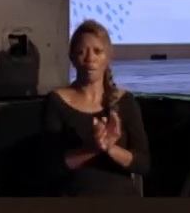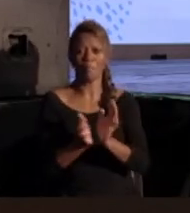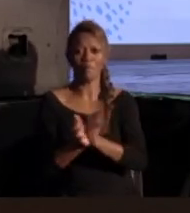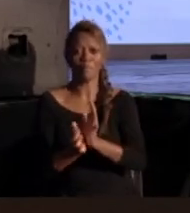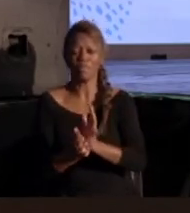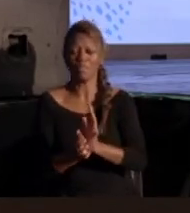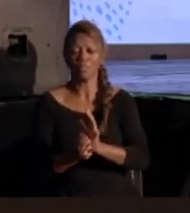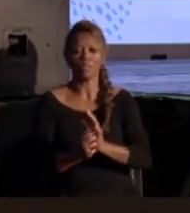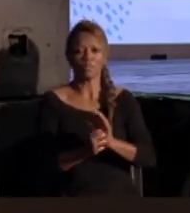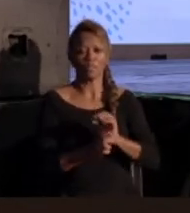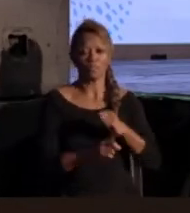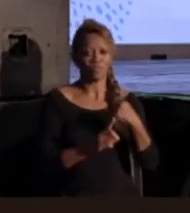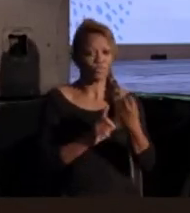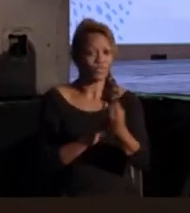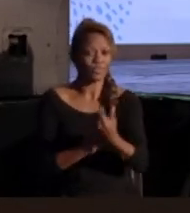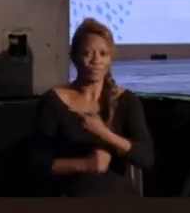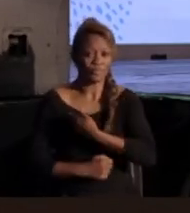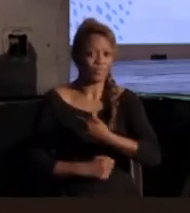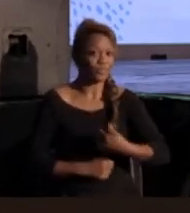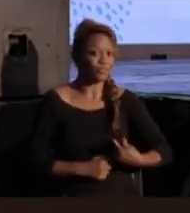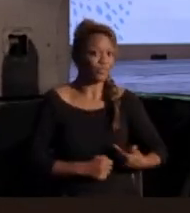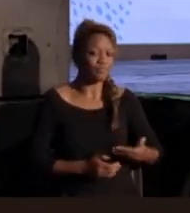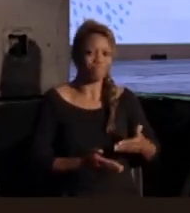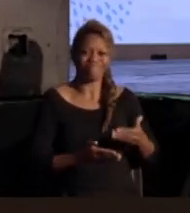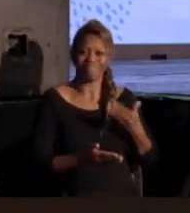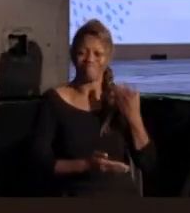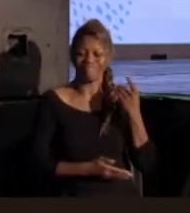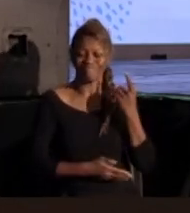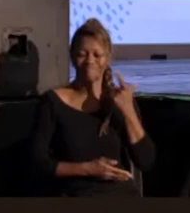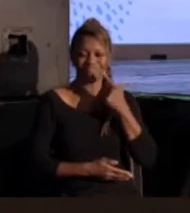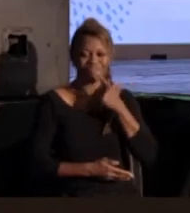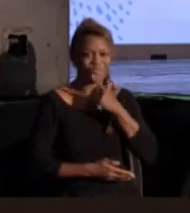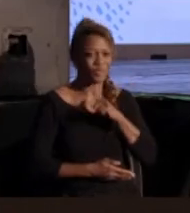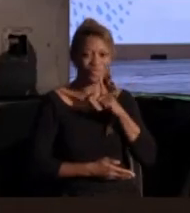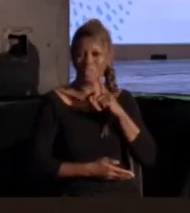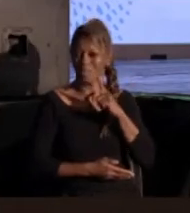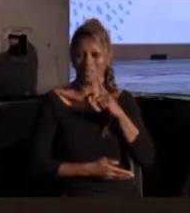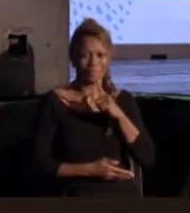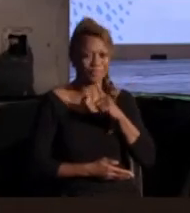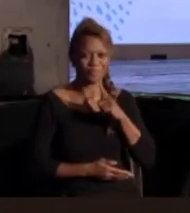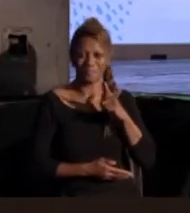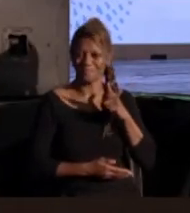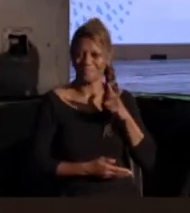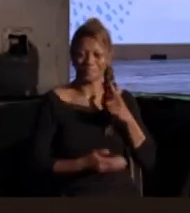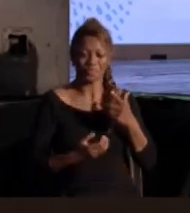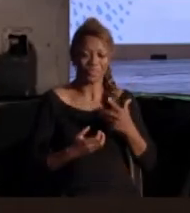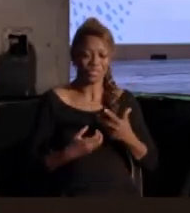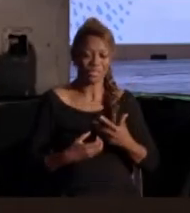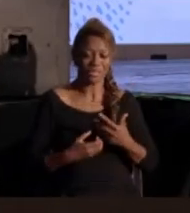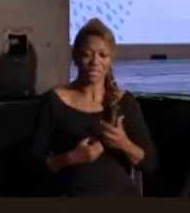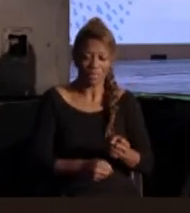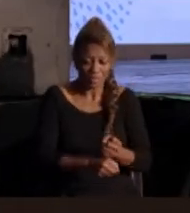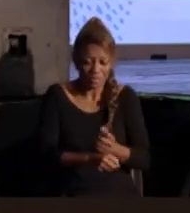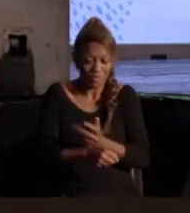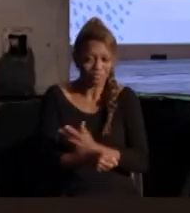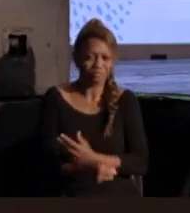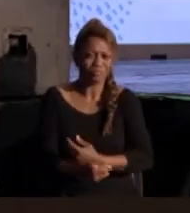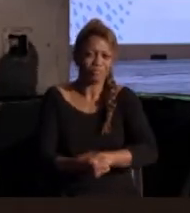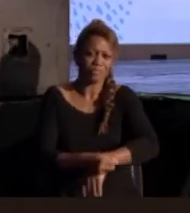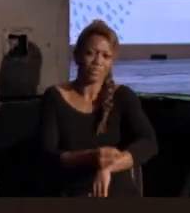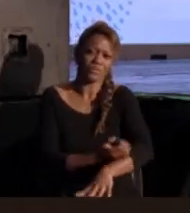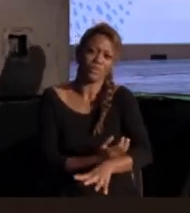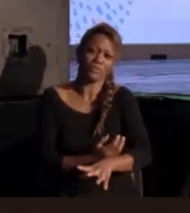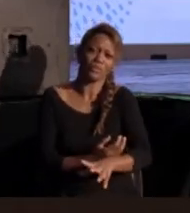movimentos sociais. Então, fica difícil o acesso para a expressão dos seus próprios sentimentos e da sua relação com o